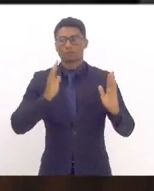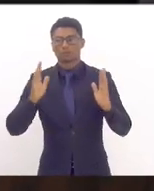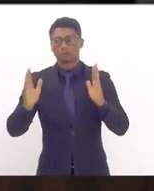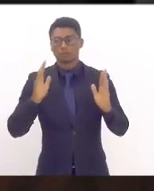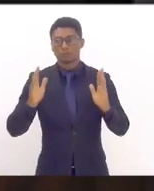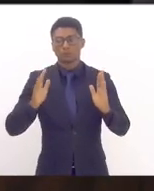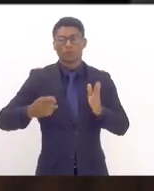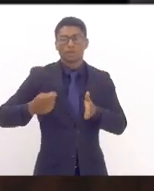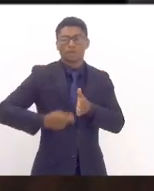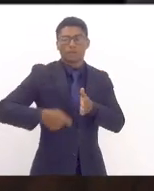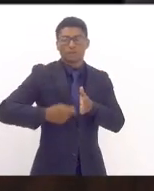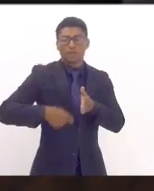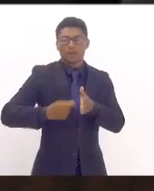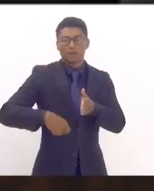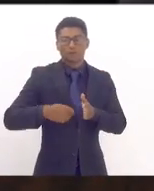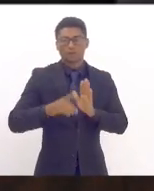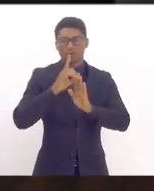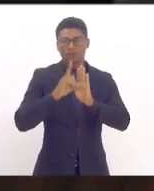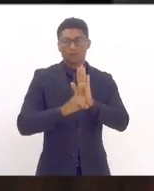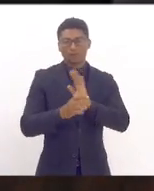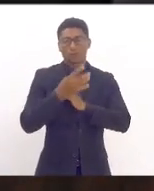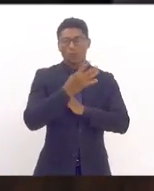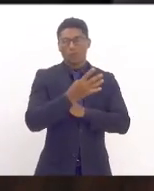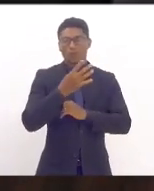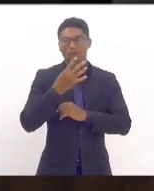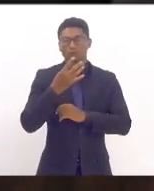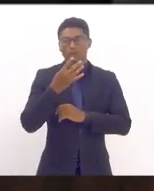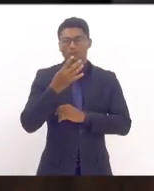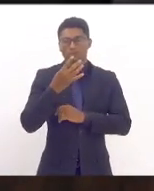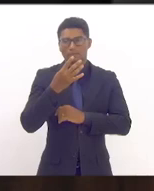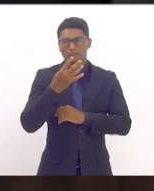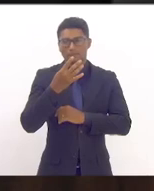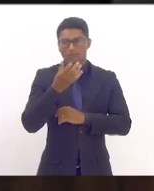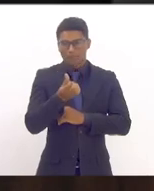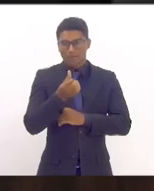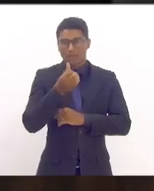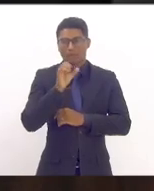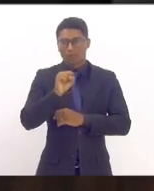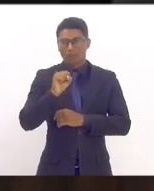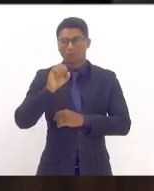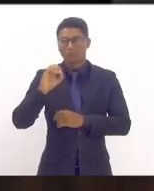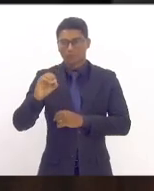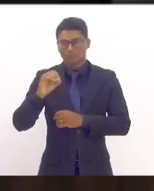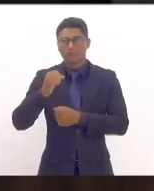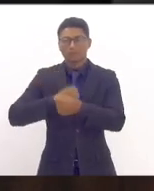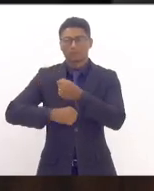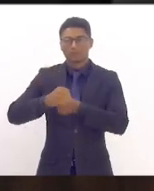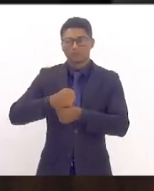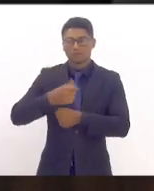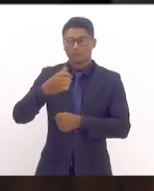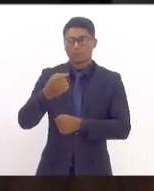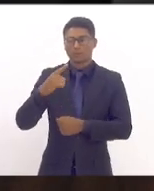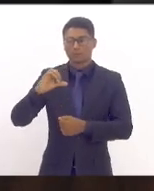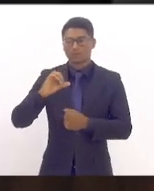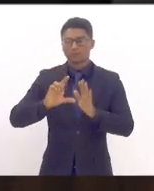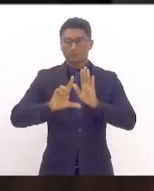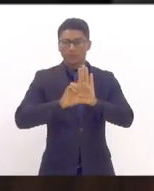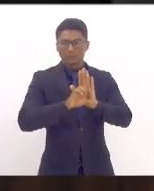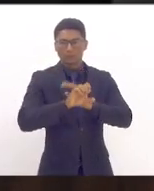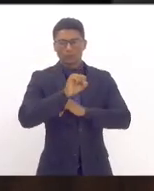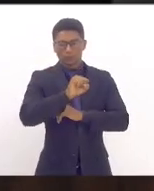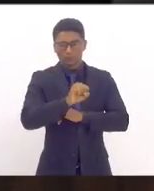benefício fiscal previsto no decreto 46680 de 18 de julho de 19 que altera a lei estadual